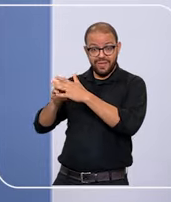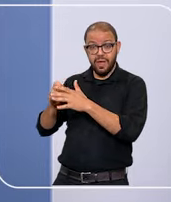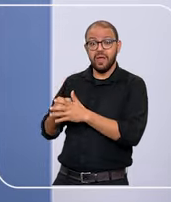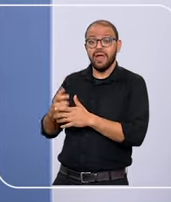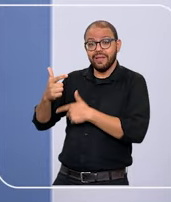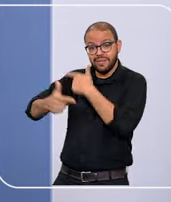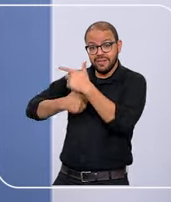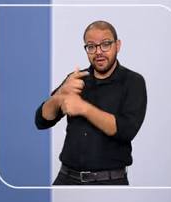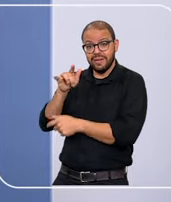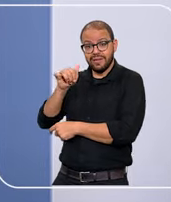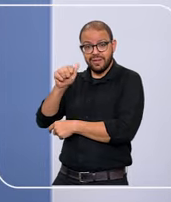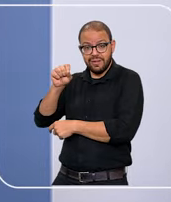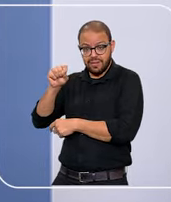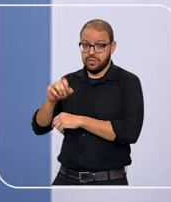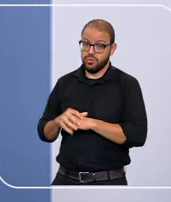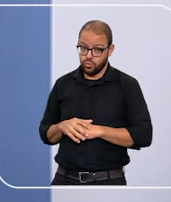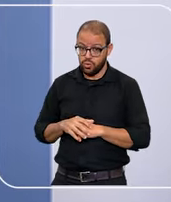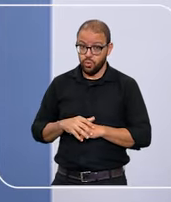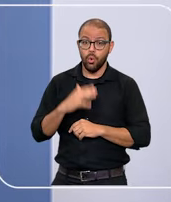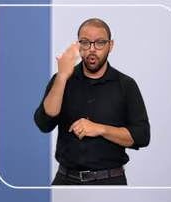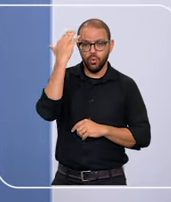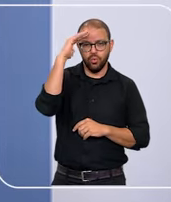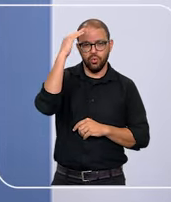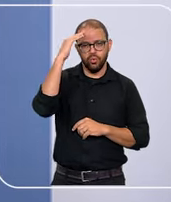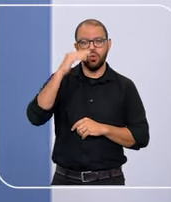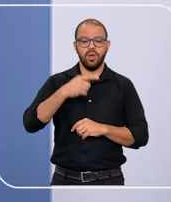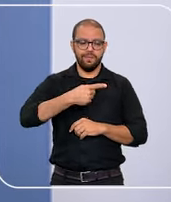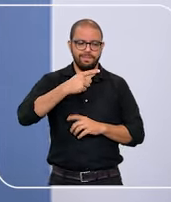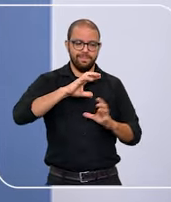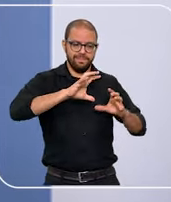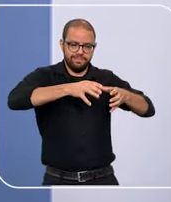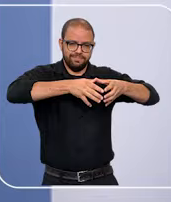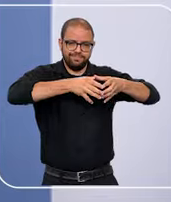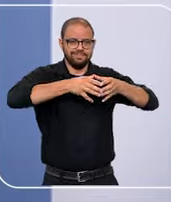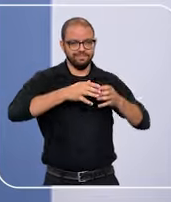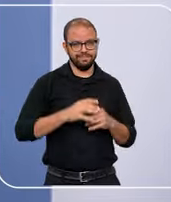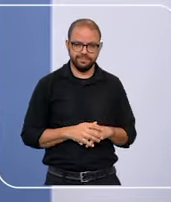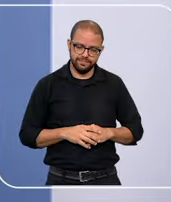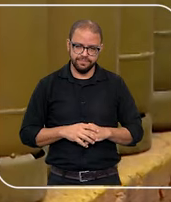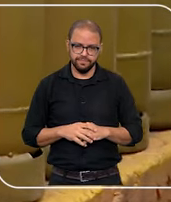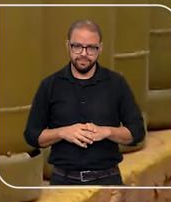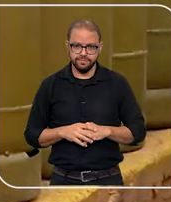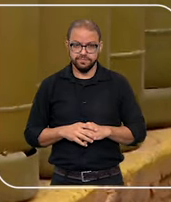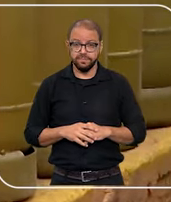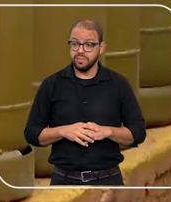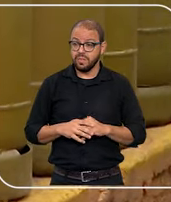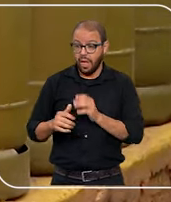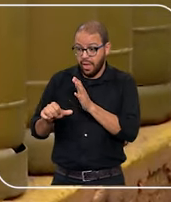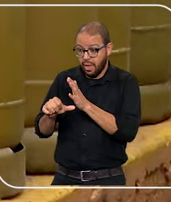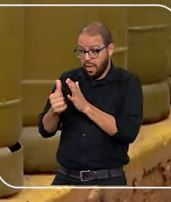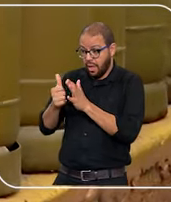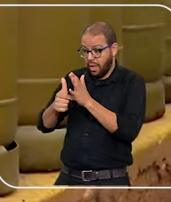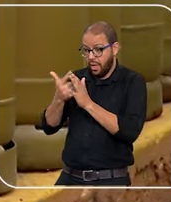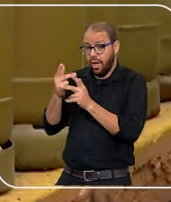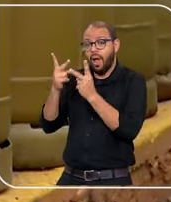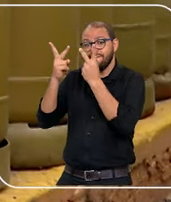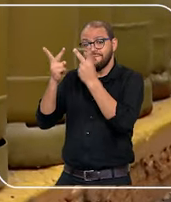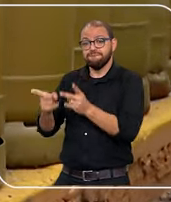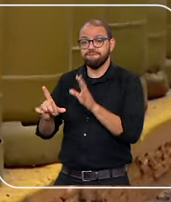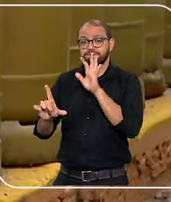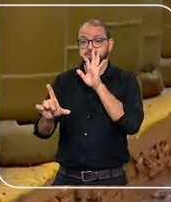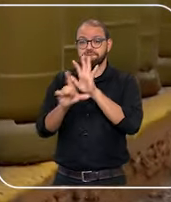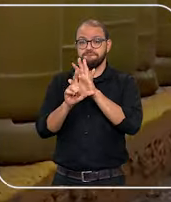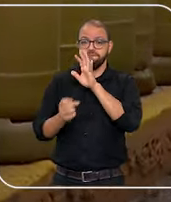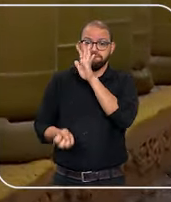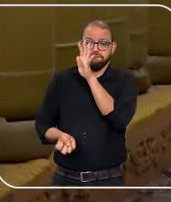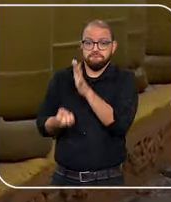pequena empresa que trabalha com gás de cozinha. O entendimento é da primeira turma. A dupla visitação é